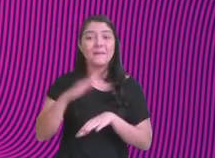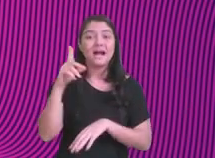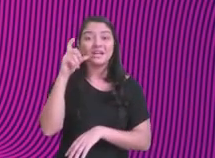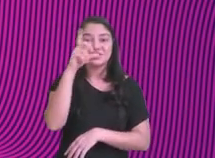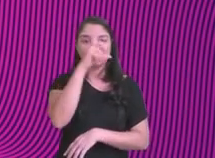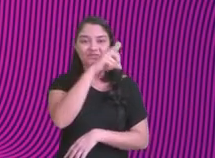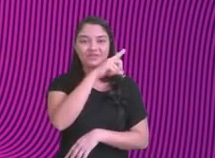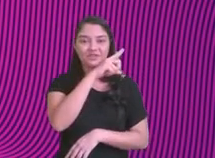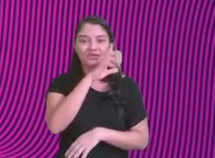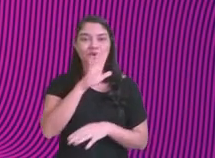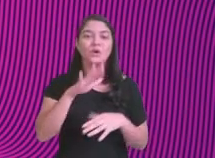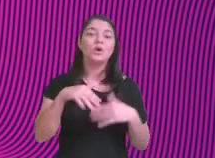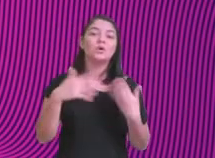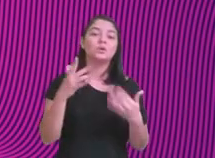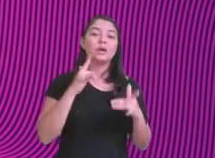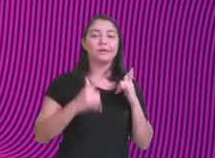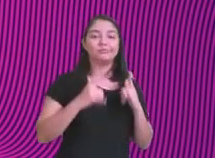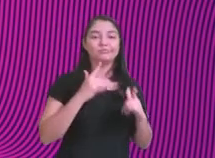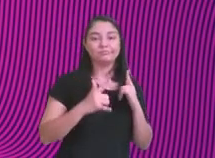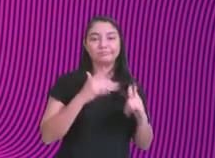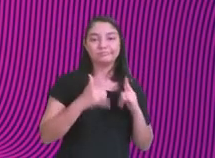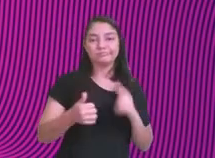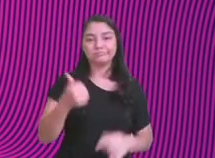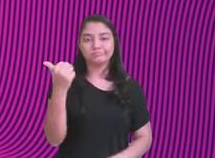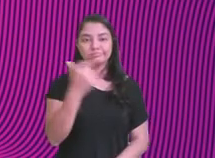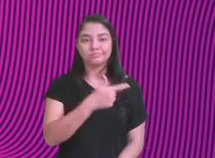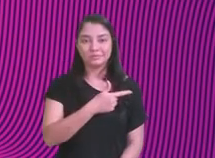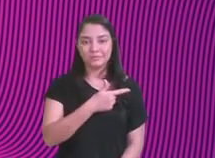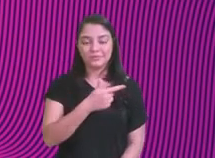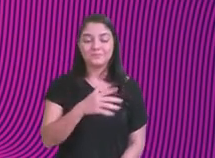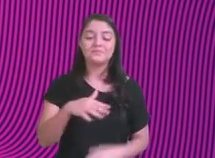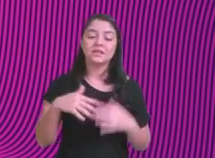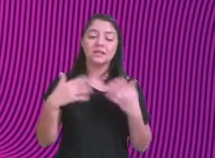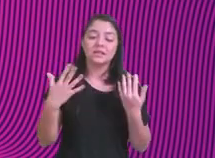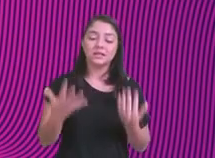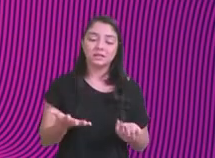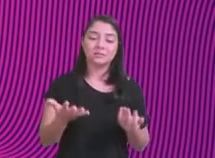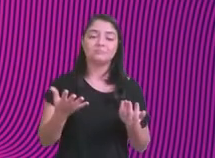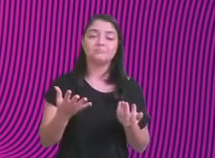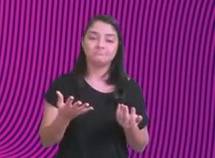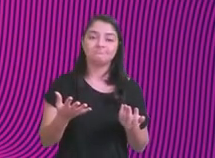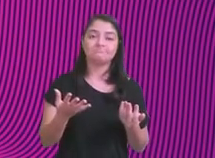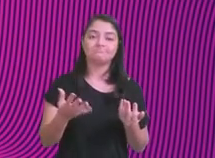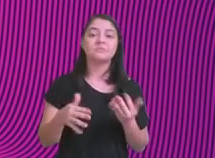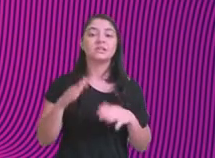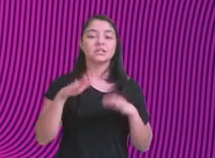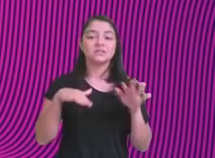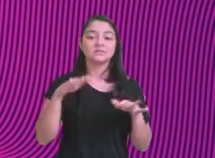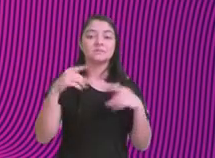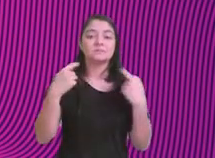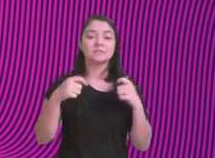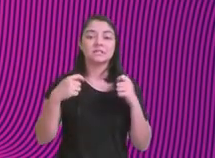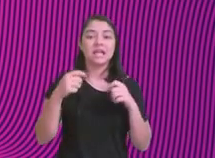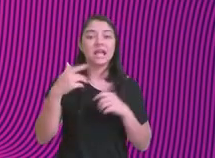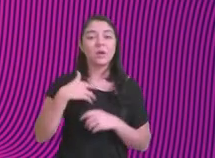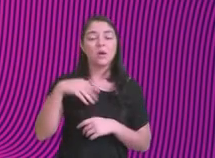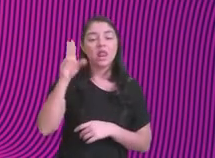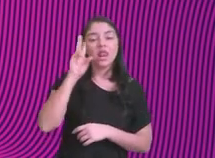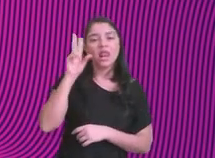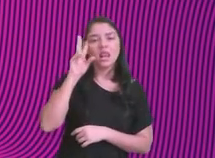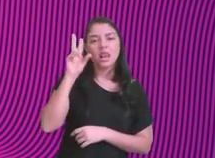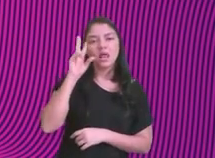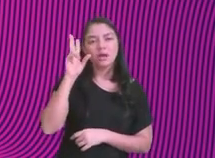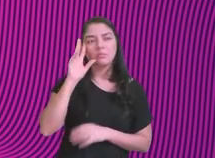trabalhando pela robótica, né? Então, acaba sendo realmente casos que, na verdade, eu não me recordo da última vez que